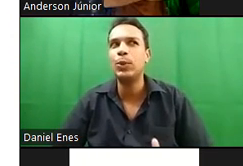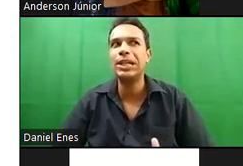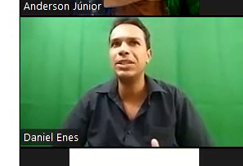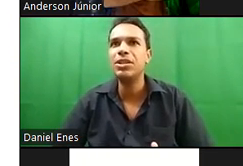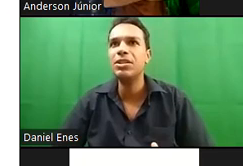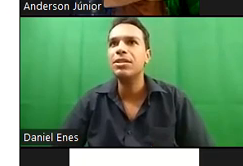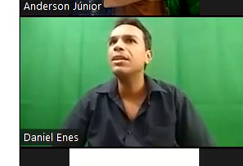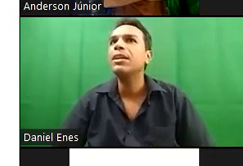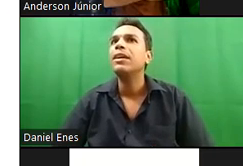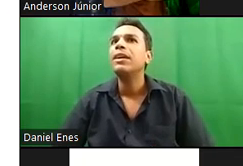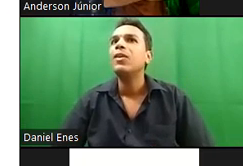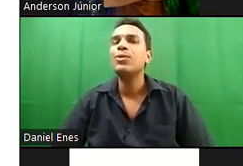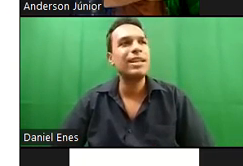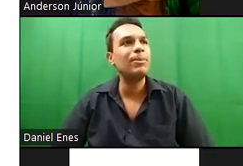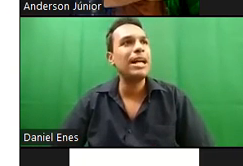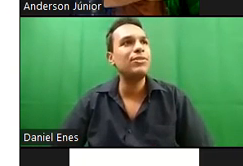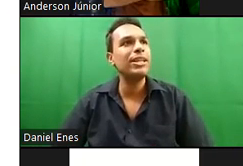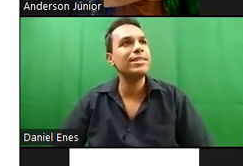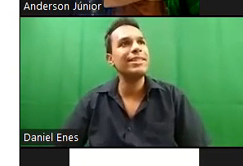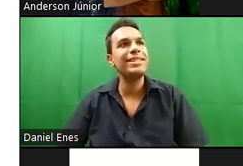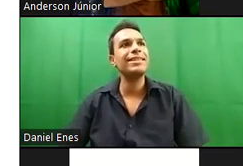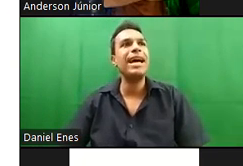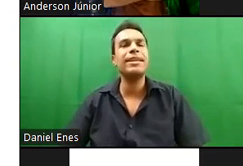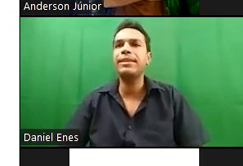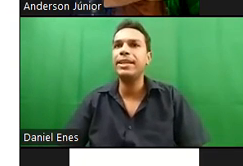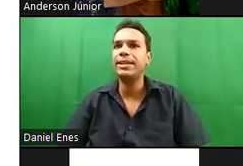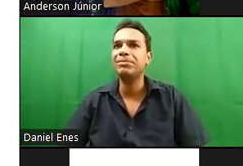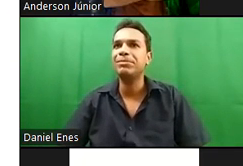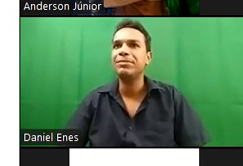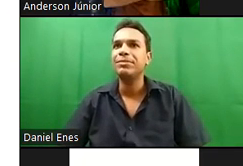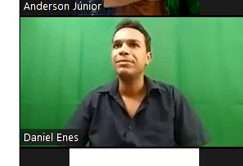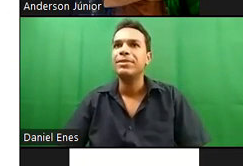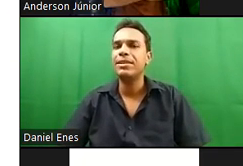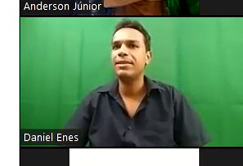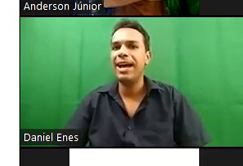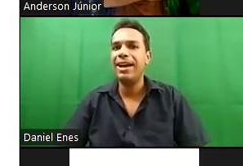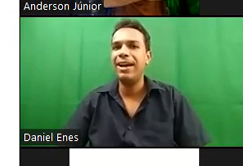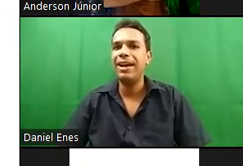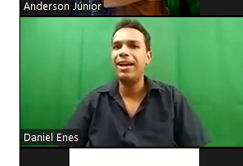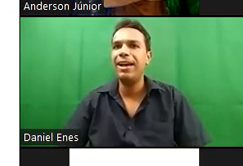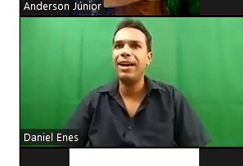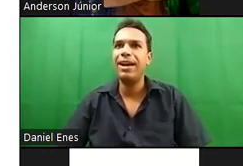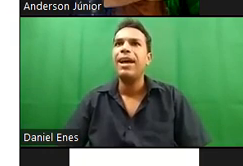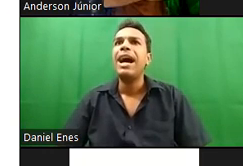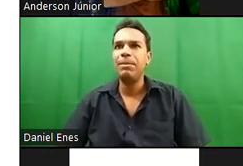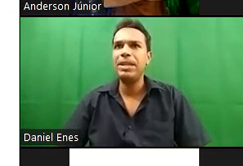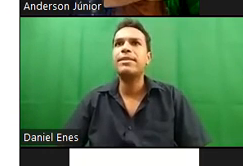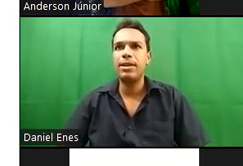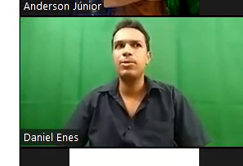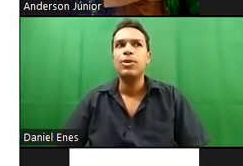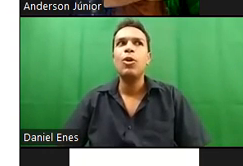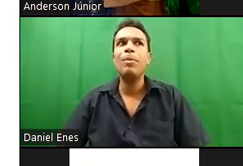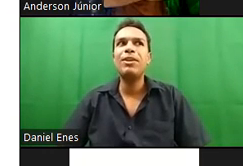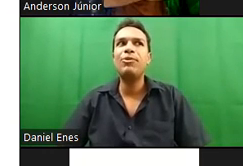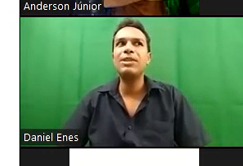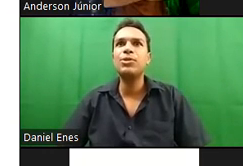feito antes. Consegue lembrar a diferença entre sentar e cadeira? Sentar, a repetição.